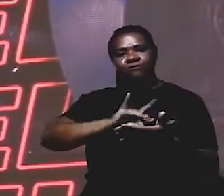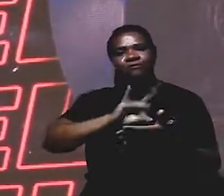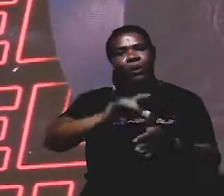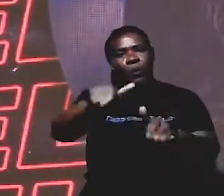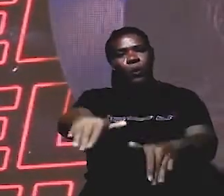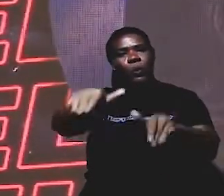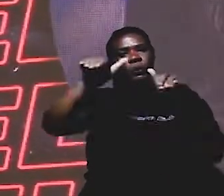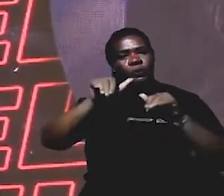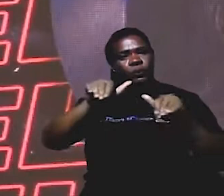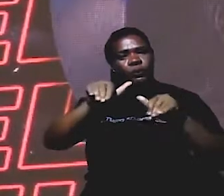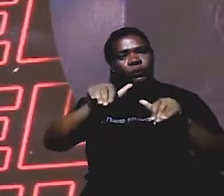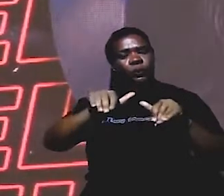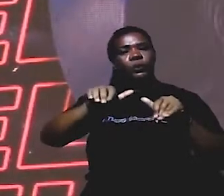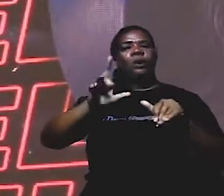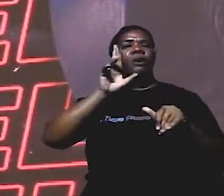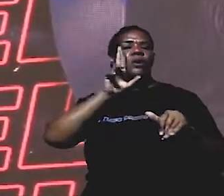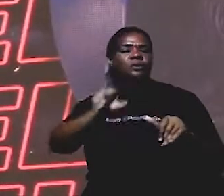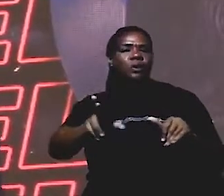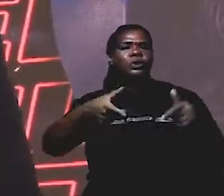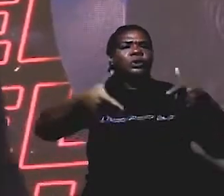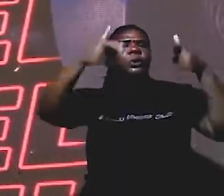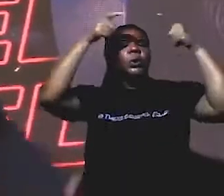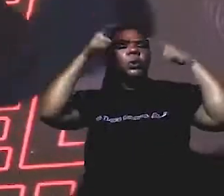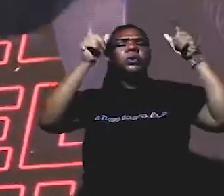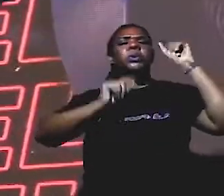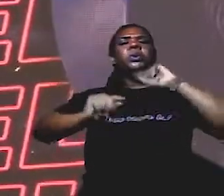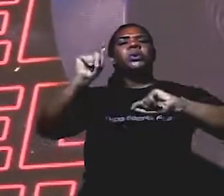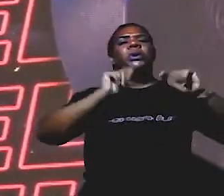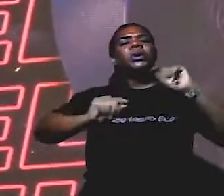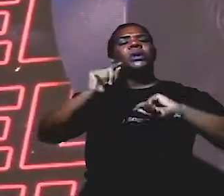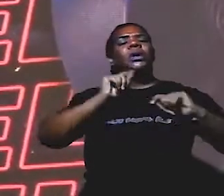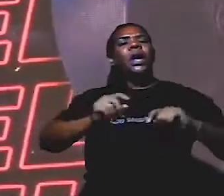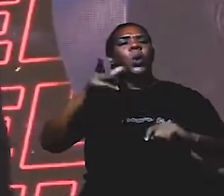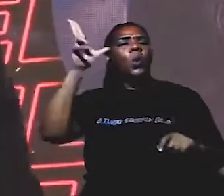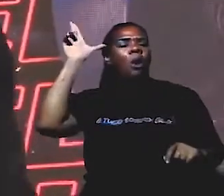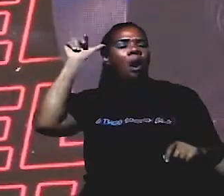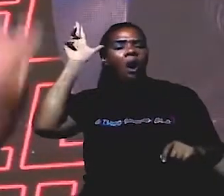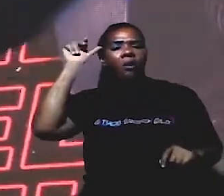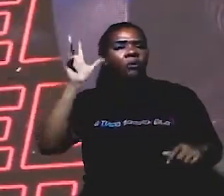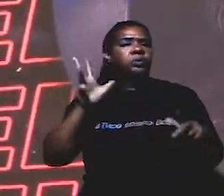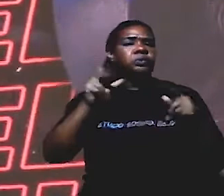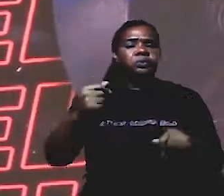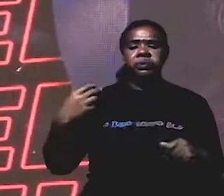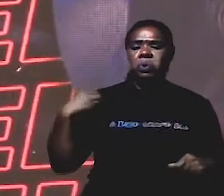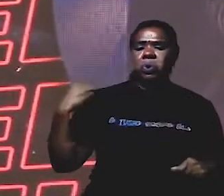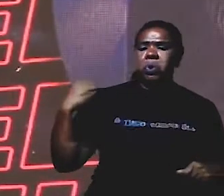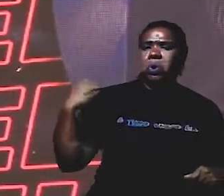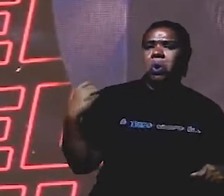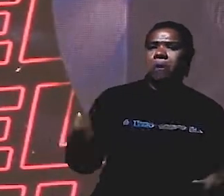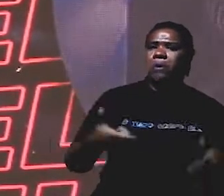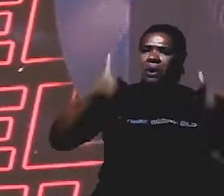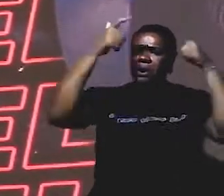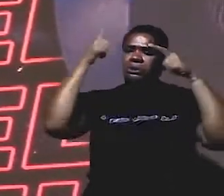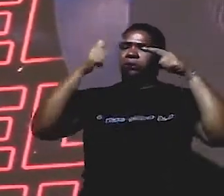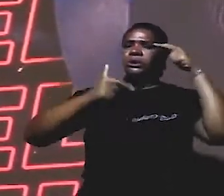é consequência, a coroa é consequência, os cavalos são consequência, a roupa de rei vai vir